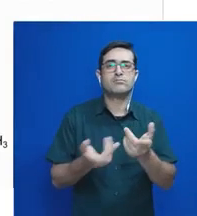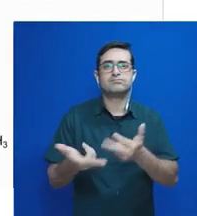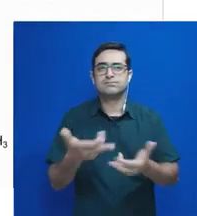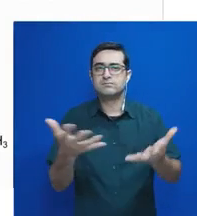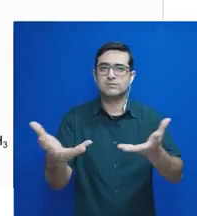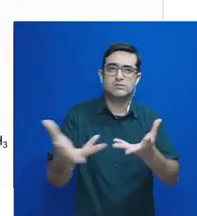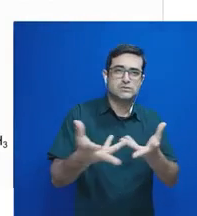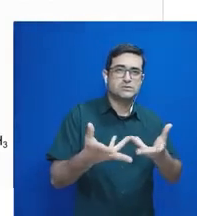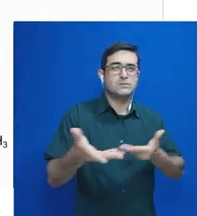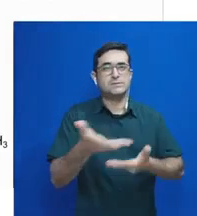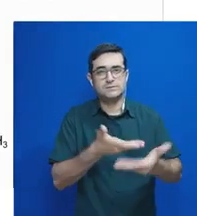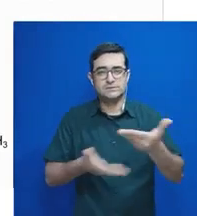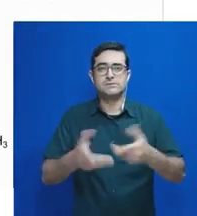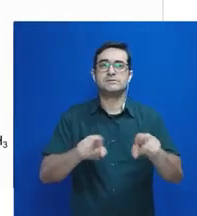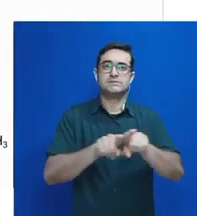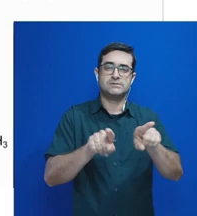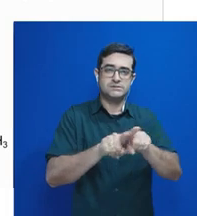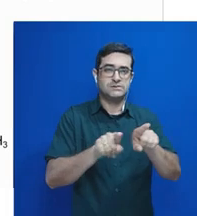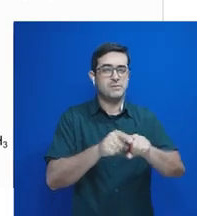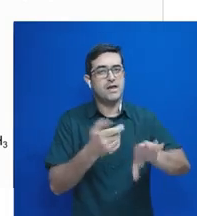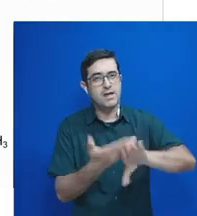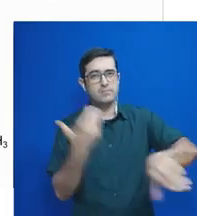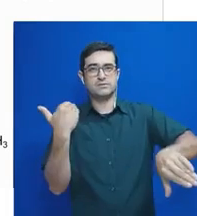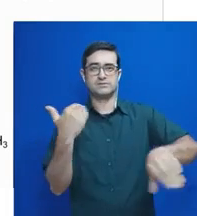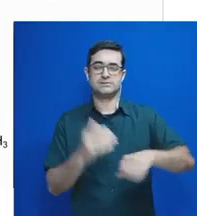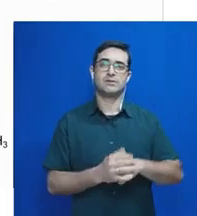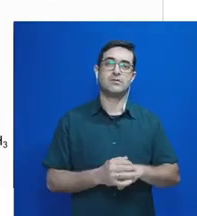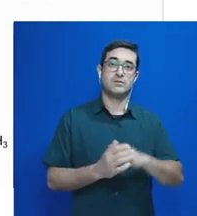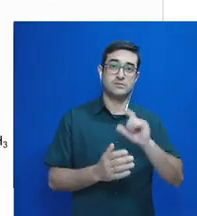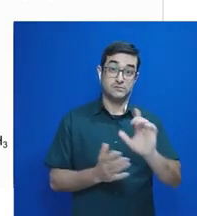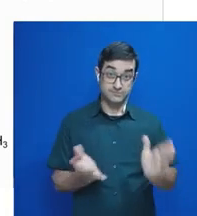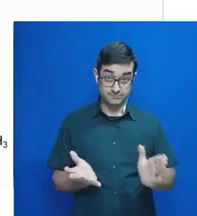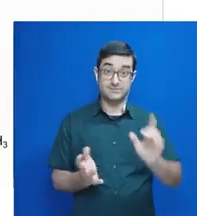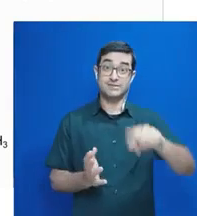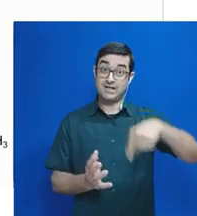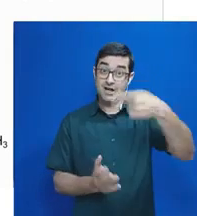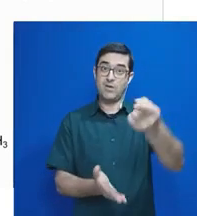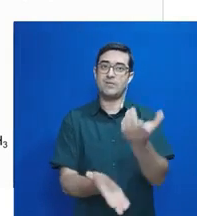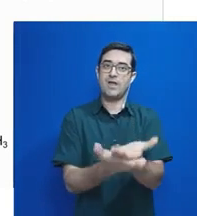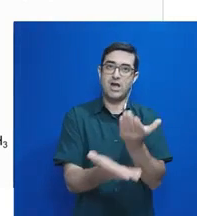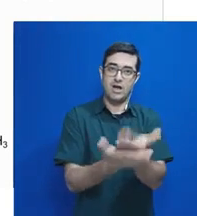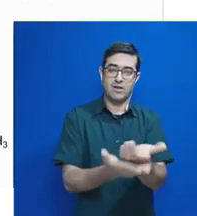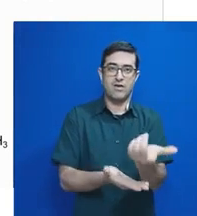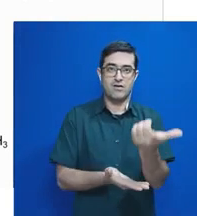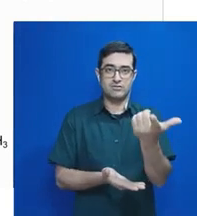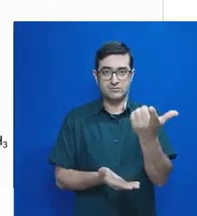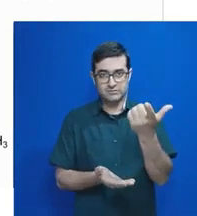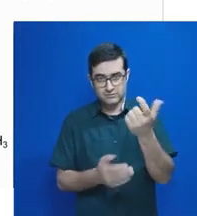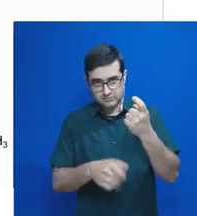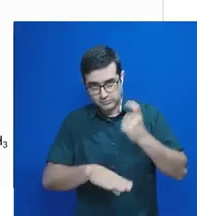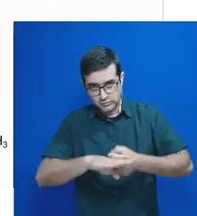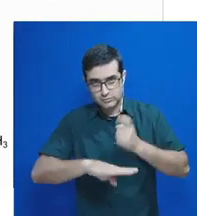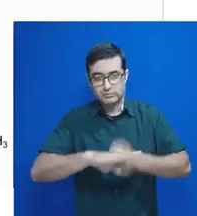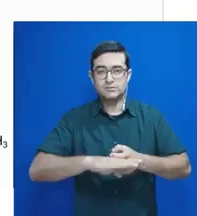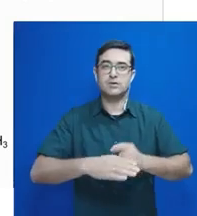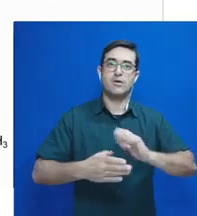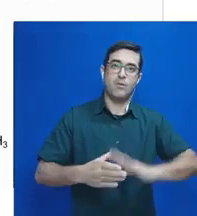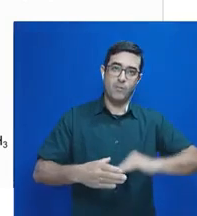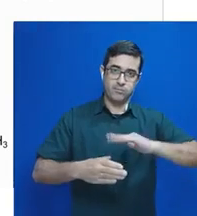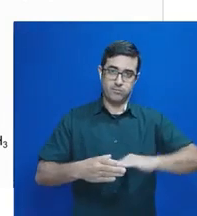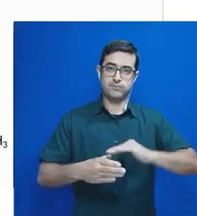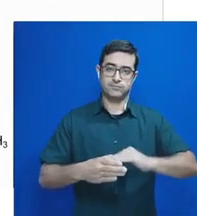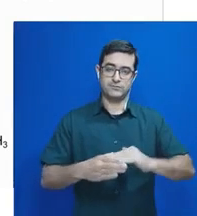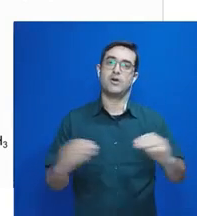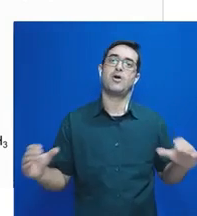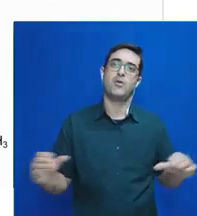ou agora nos efeitos de repulsão. E aí, sim, na próxima aula, a gente entra em sólidos e líquidos para